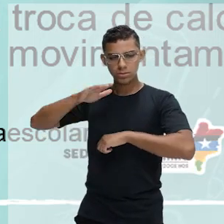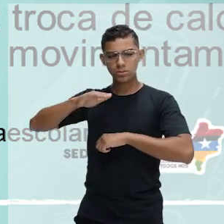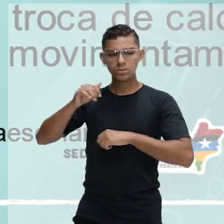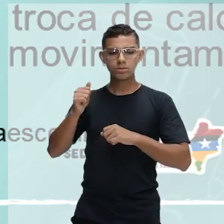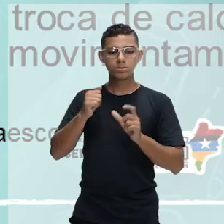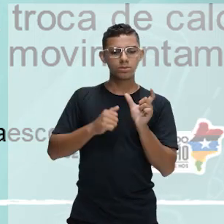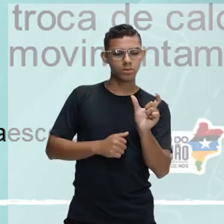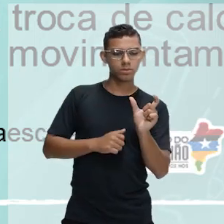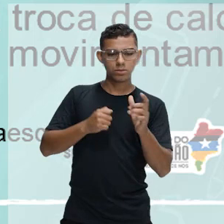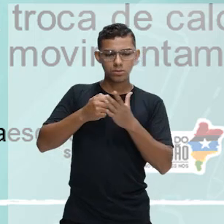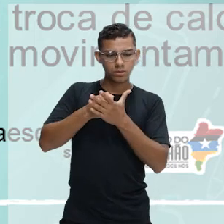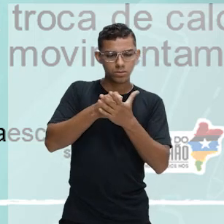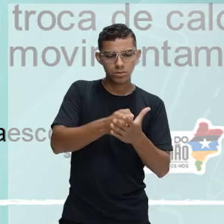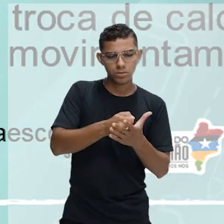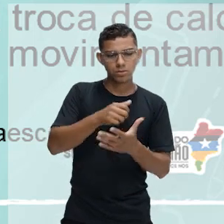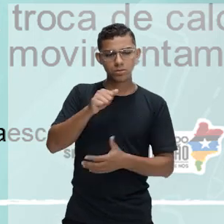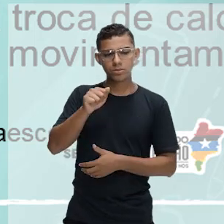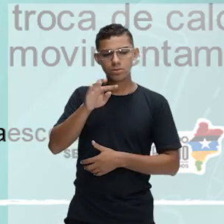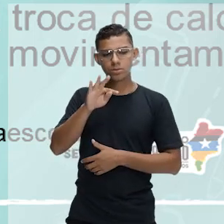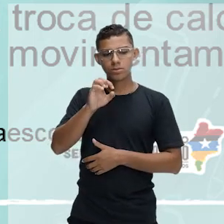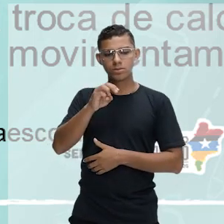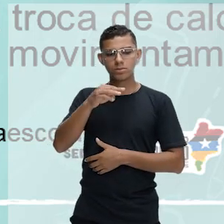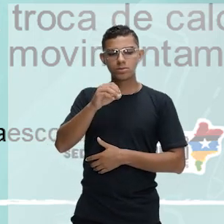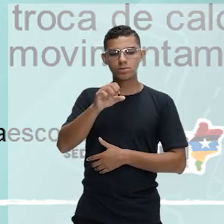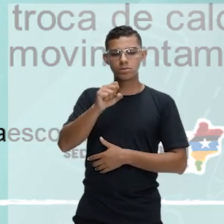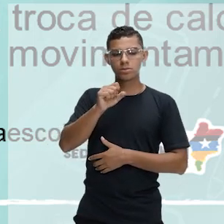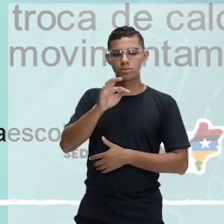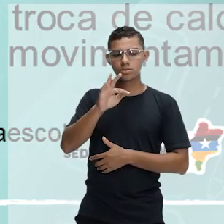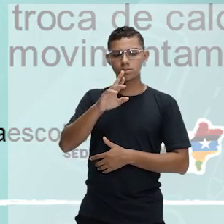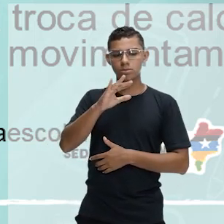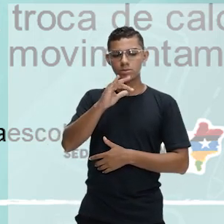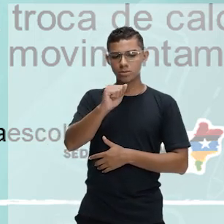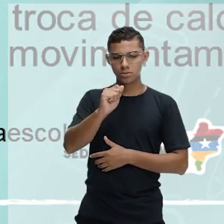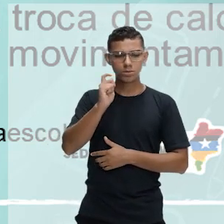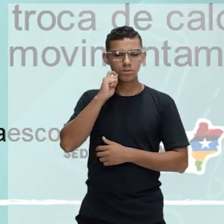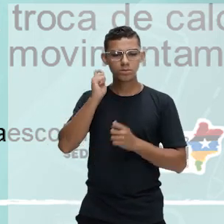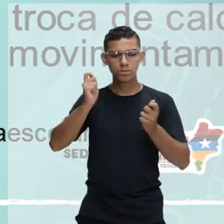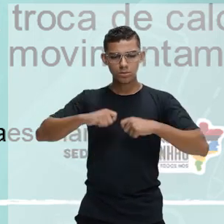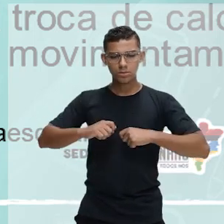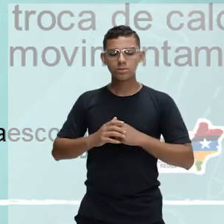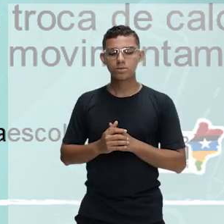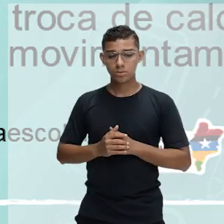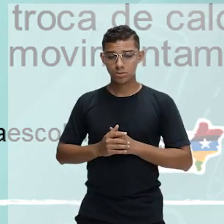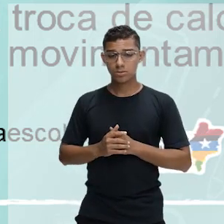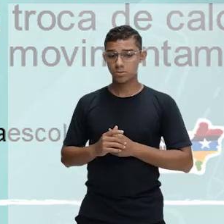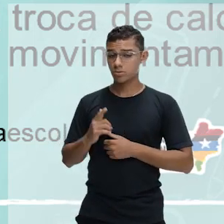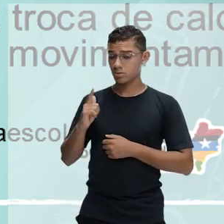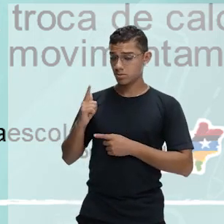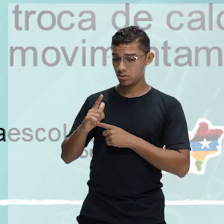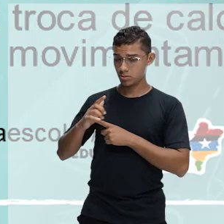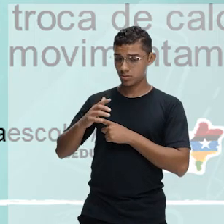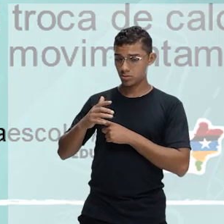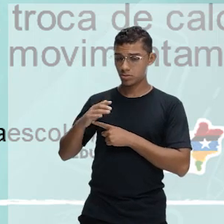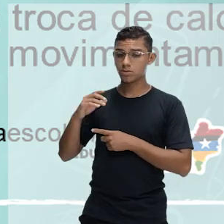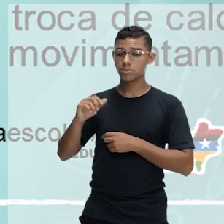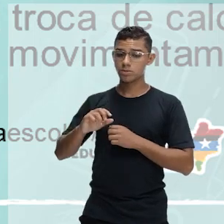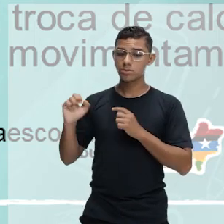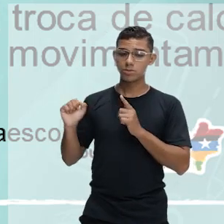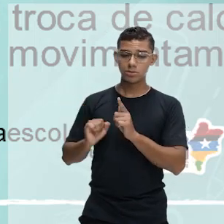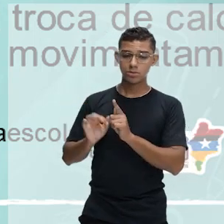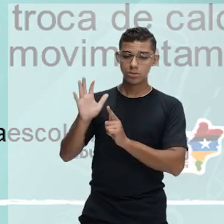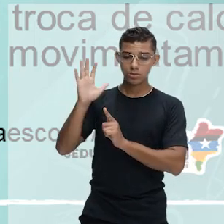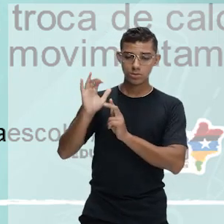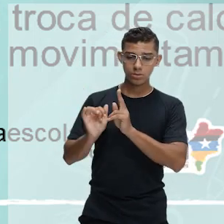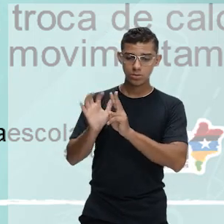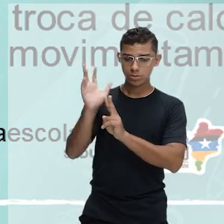O gerador de vapor realiza uma troca, né, de calor entre as águas